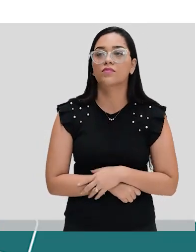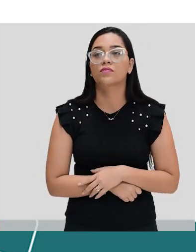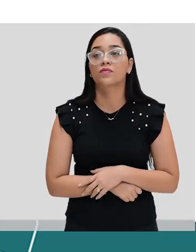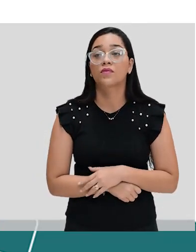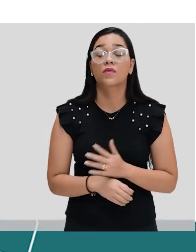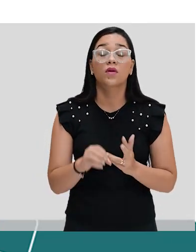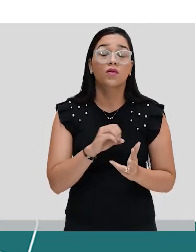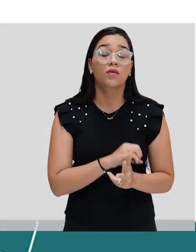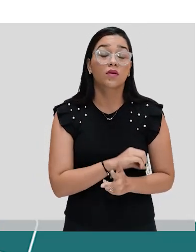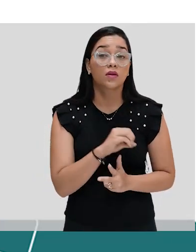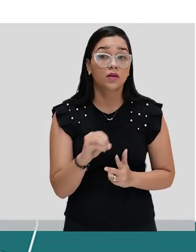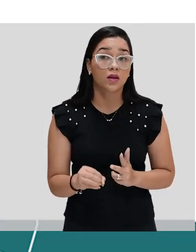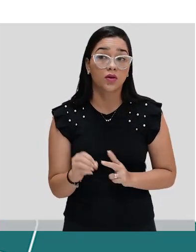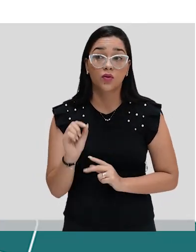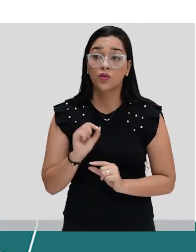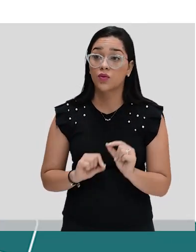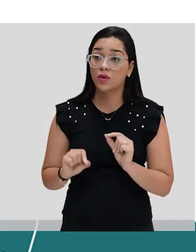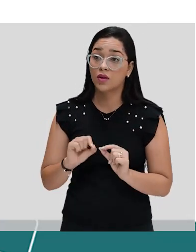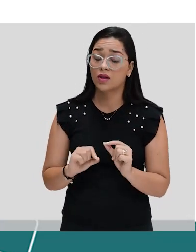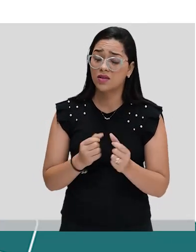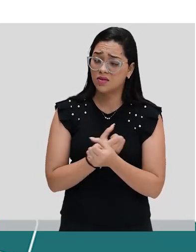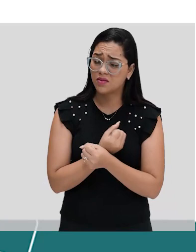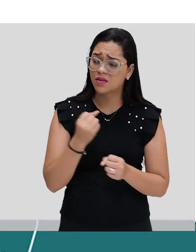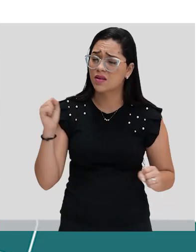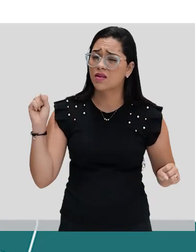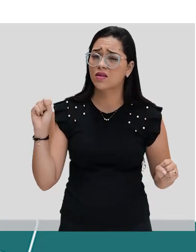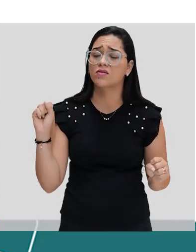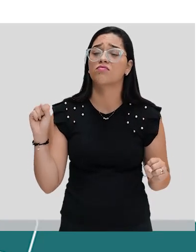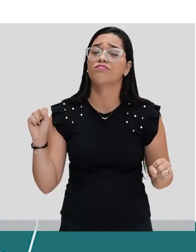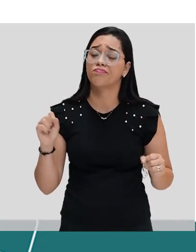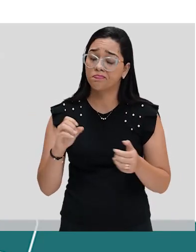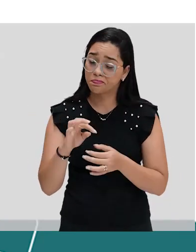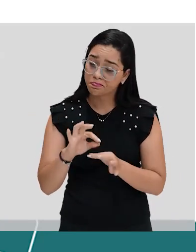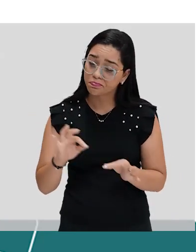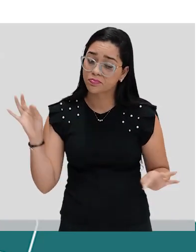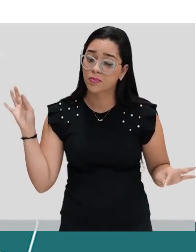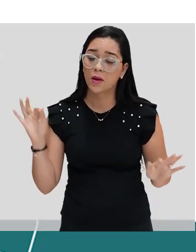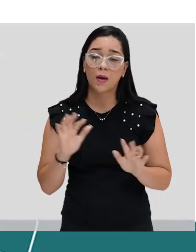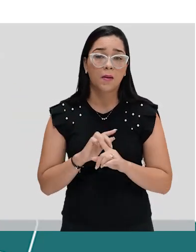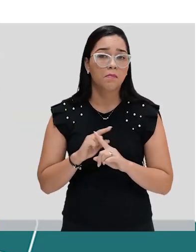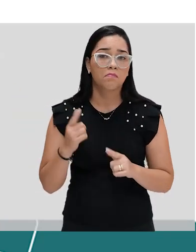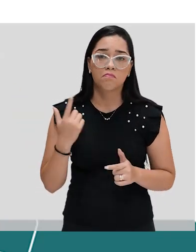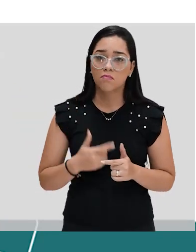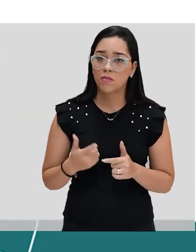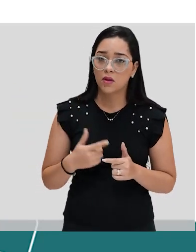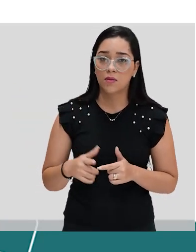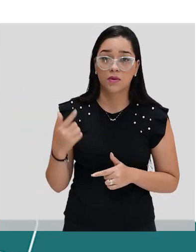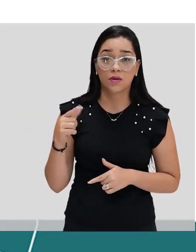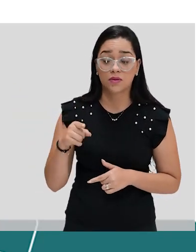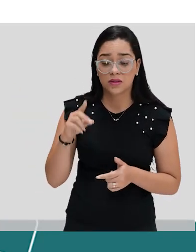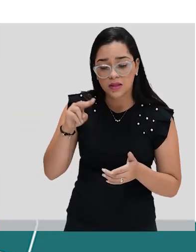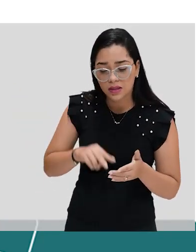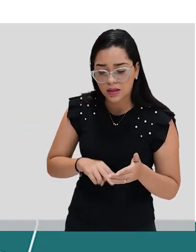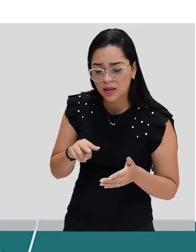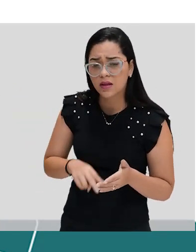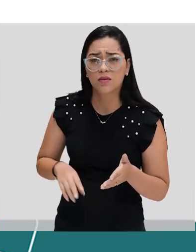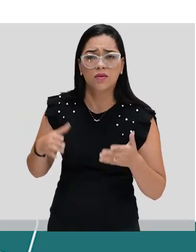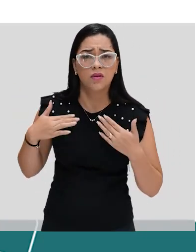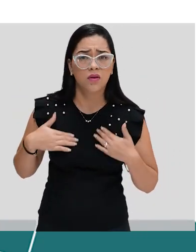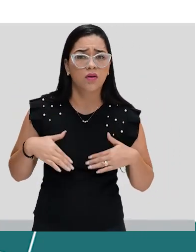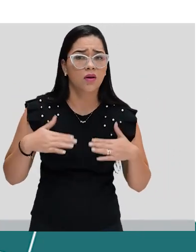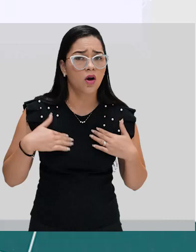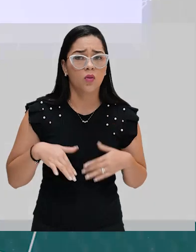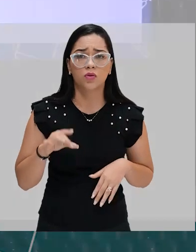Enem, elas são particularmente grandes, certo? Então, mas não tem problema nenhum. Você leia com calma,